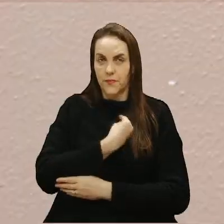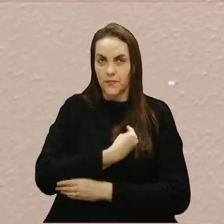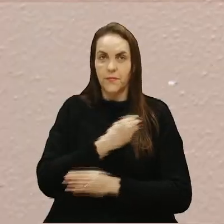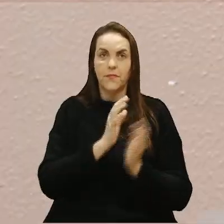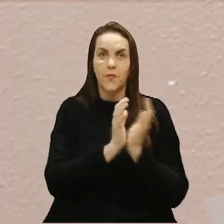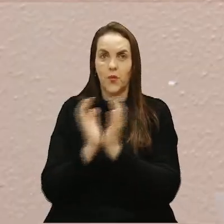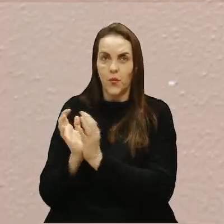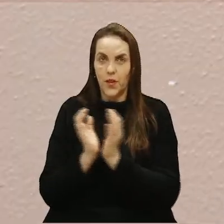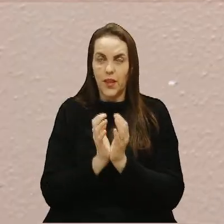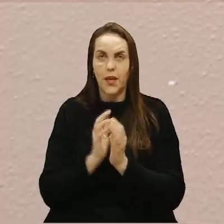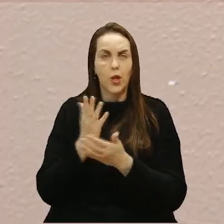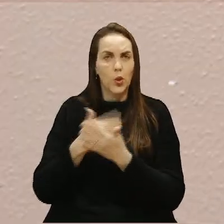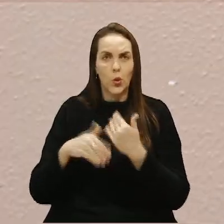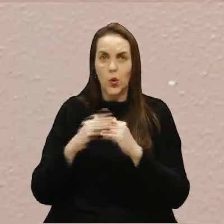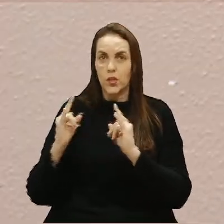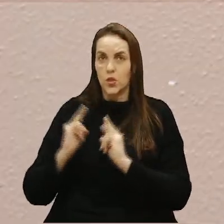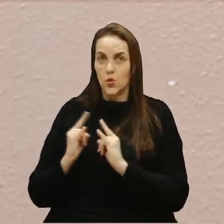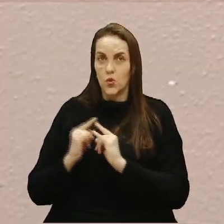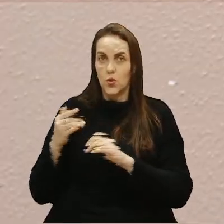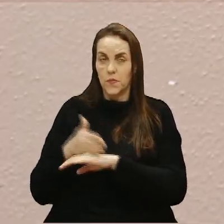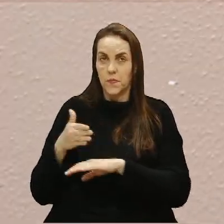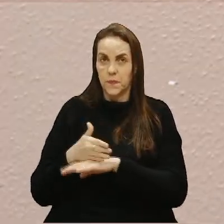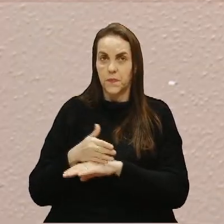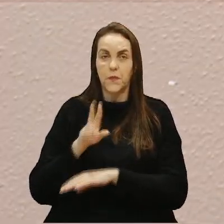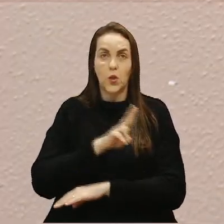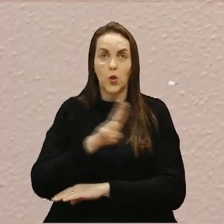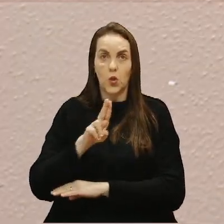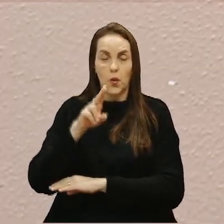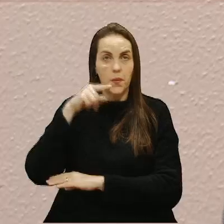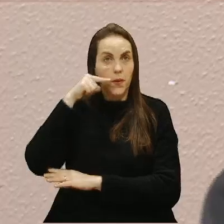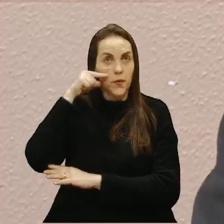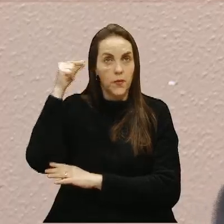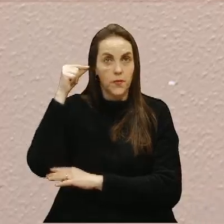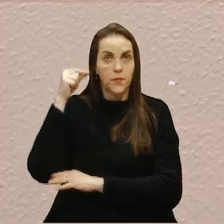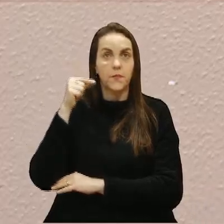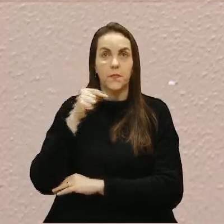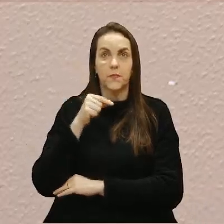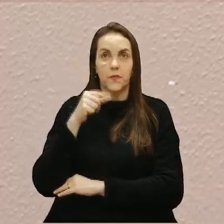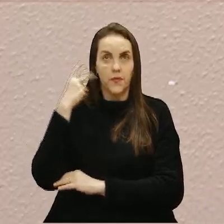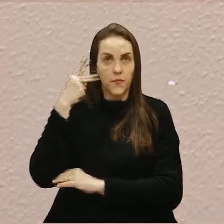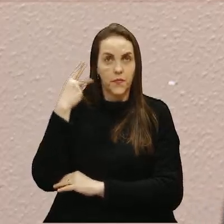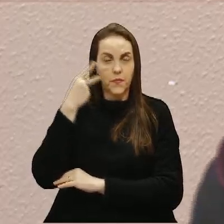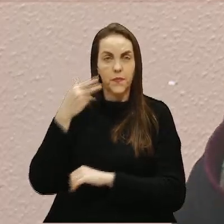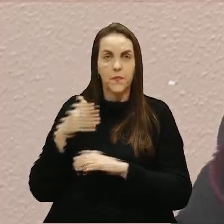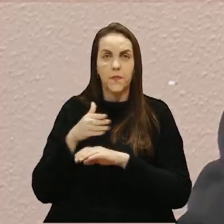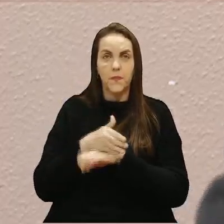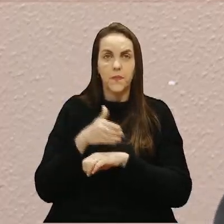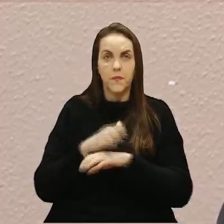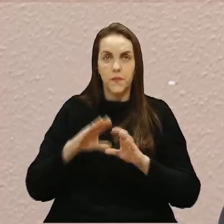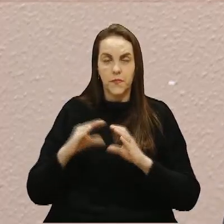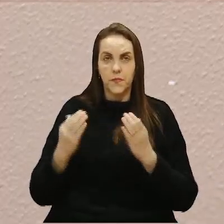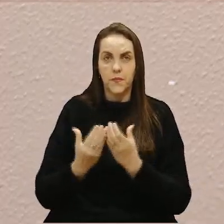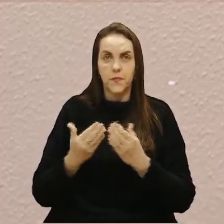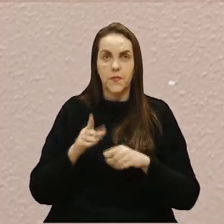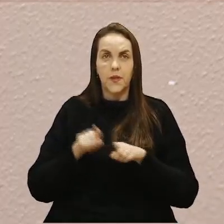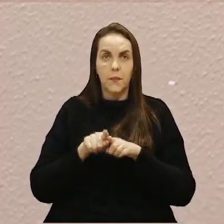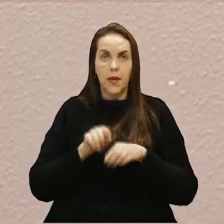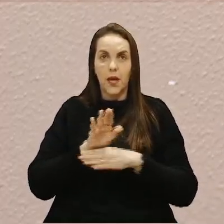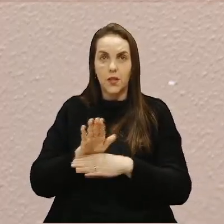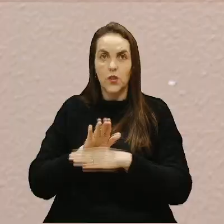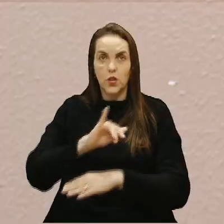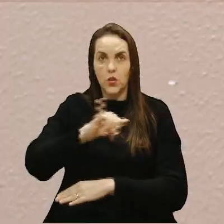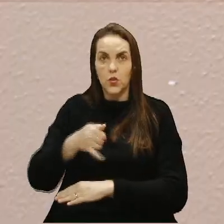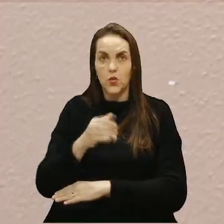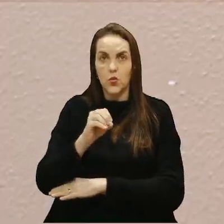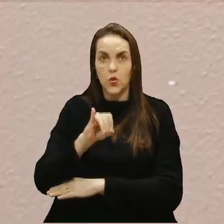tivemos aqui. Então, em nome do vereadora Aldonei, da Comissão de Legislação Participativa e Comunitária e da assessora Joyce,